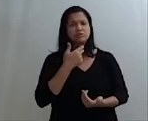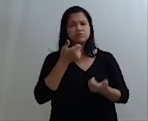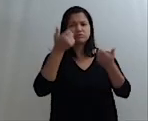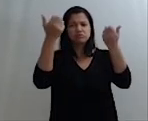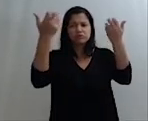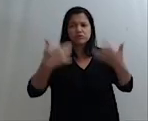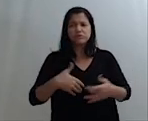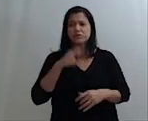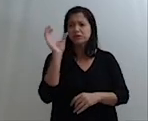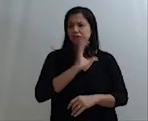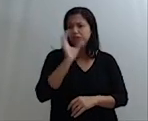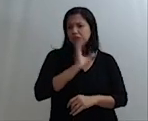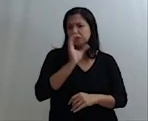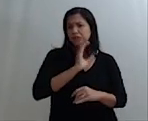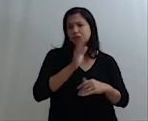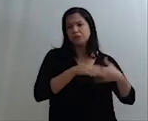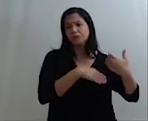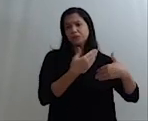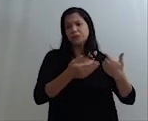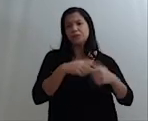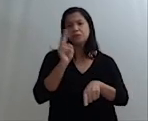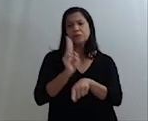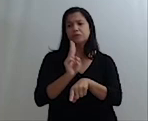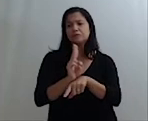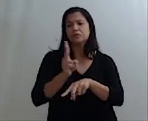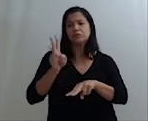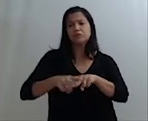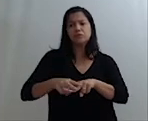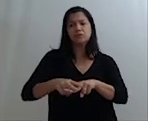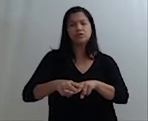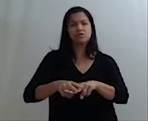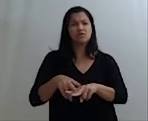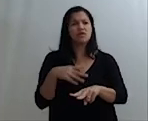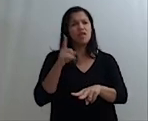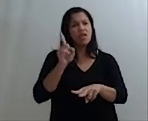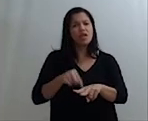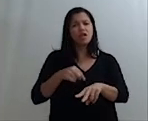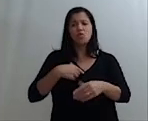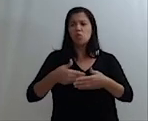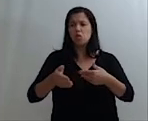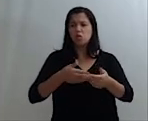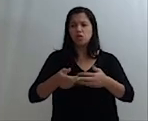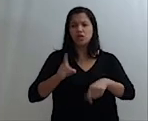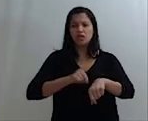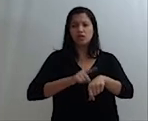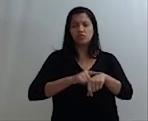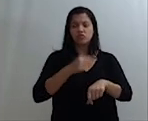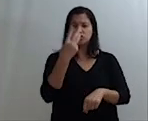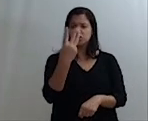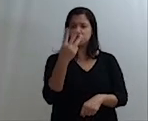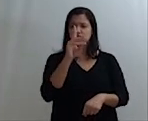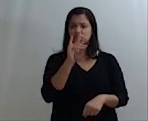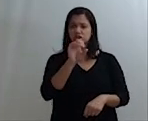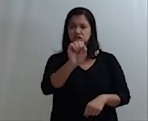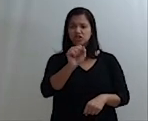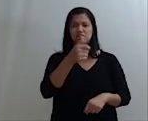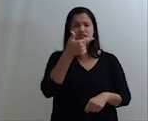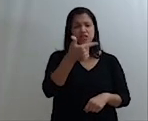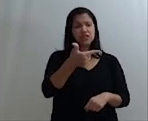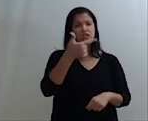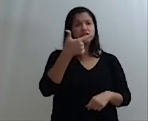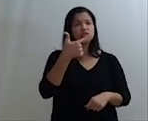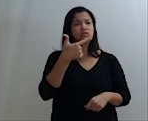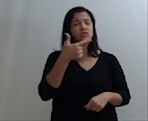Urgência na decretação da prisão preventiva de ofício porque a qualquer tempo dentro desses três dias mais de 72 horas passadas